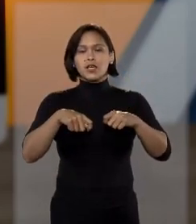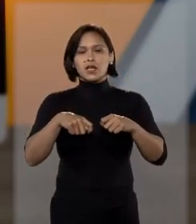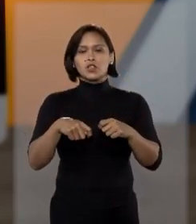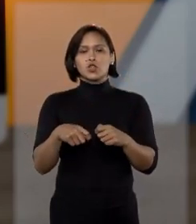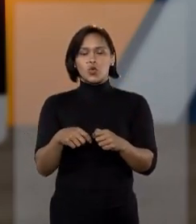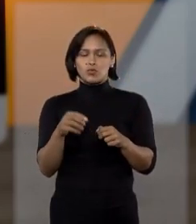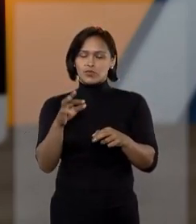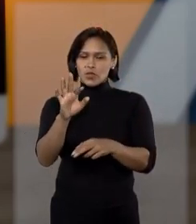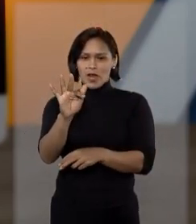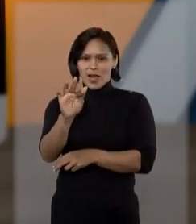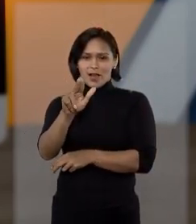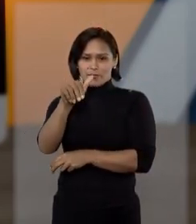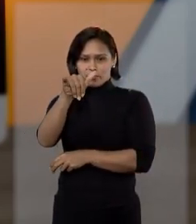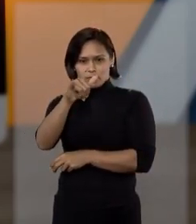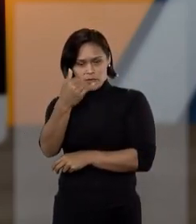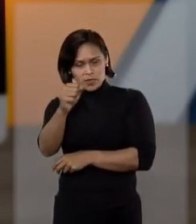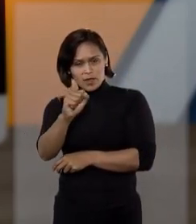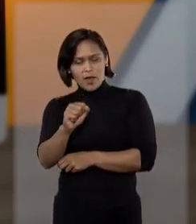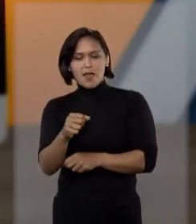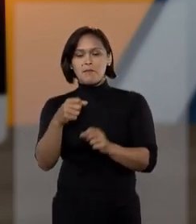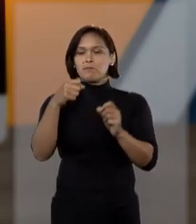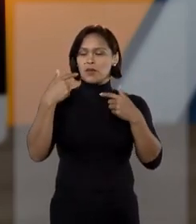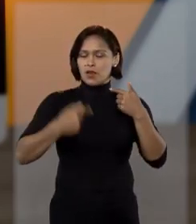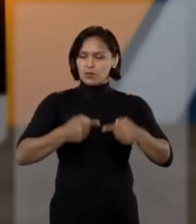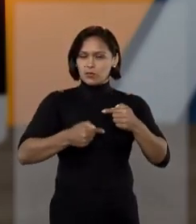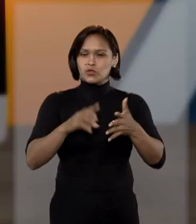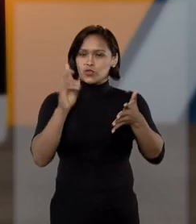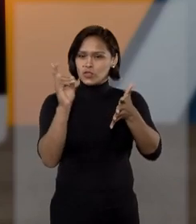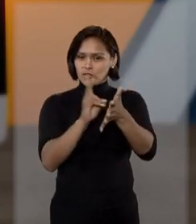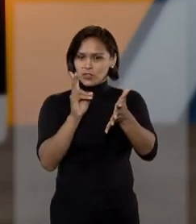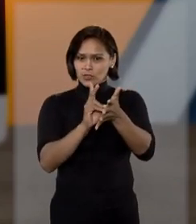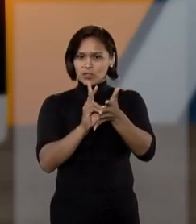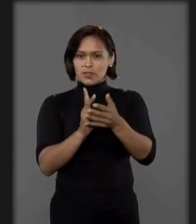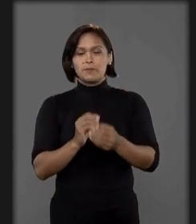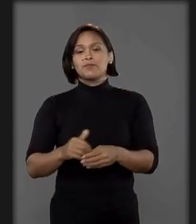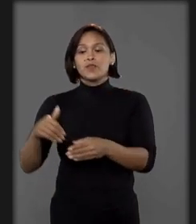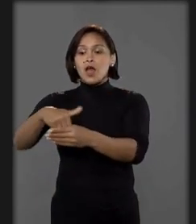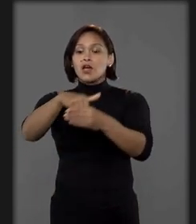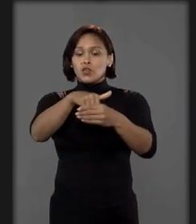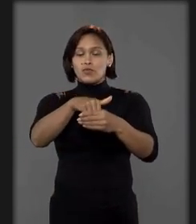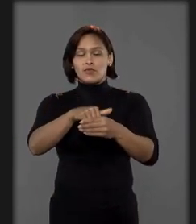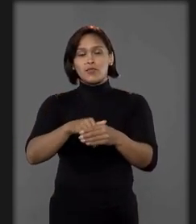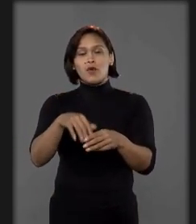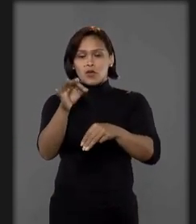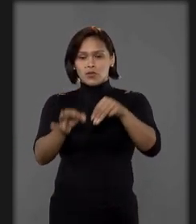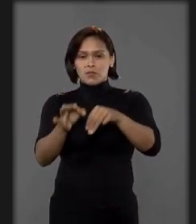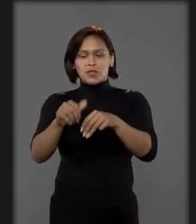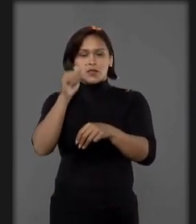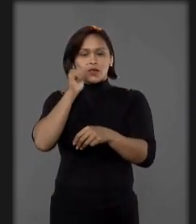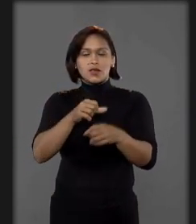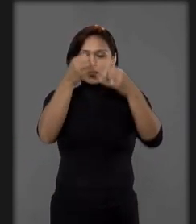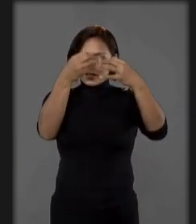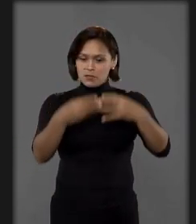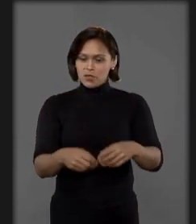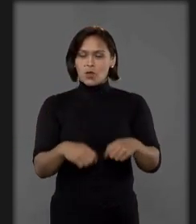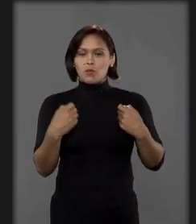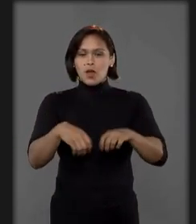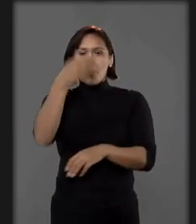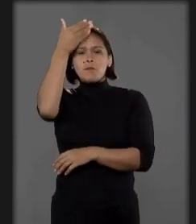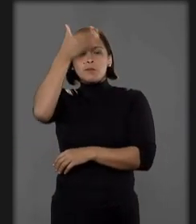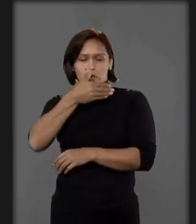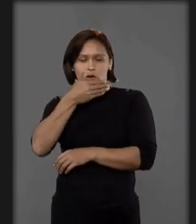de representantes do órgão federal responsável pela política indigenista. No voto, a ministra Nancy Andrighi ressaltou que há